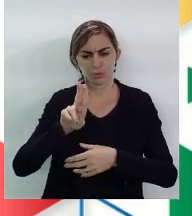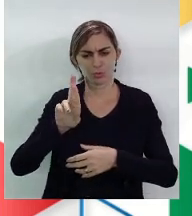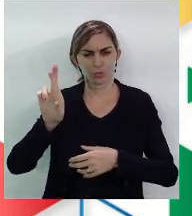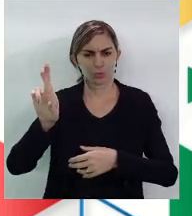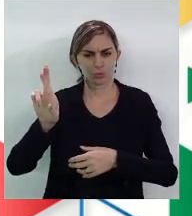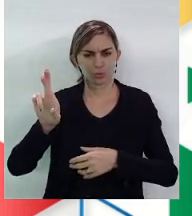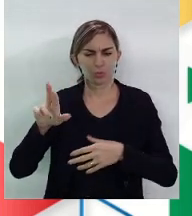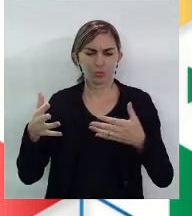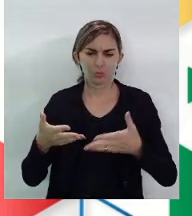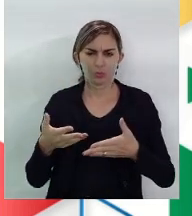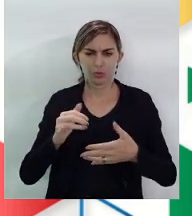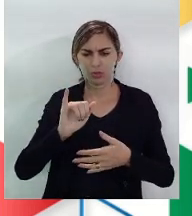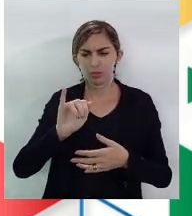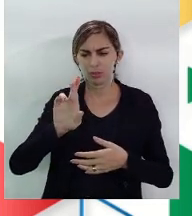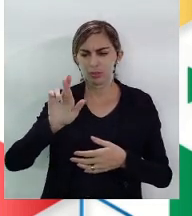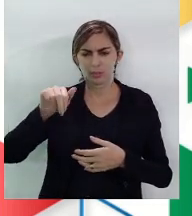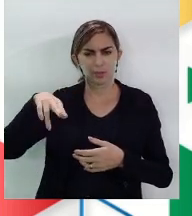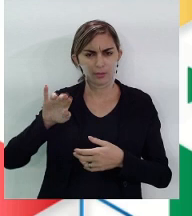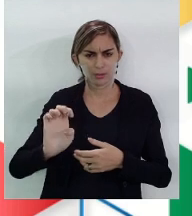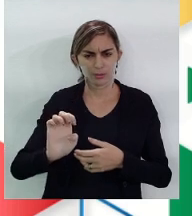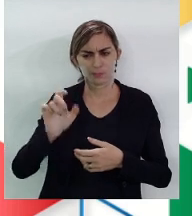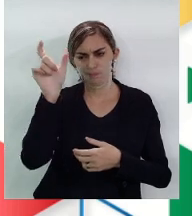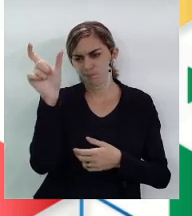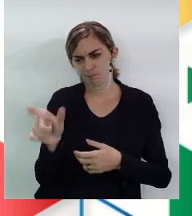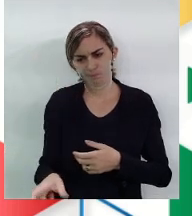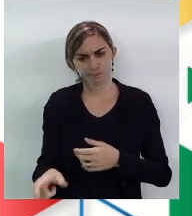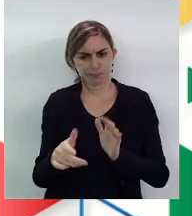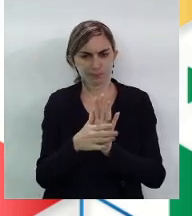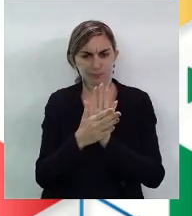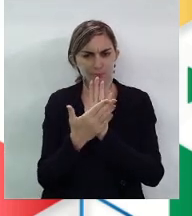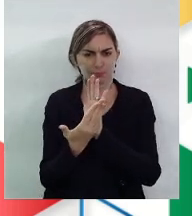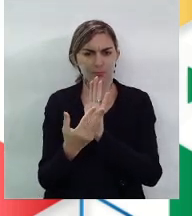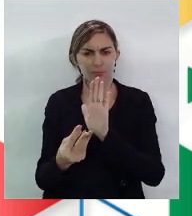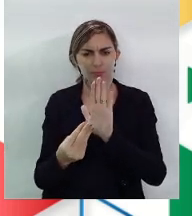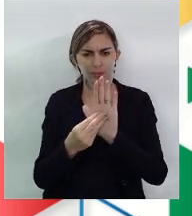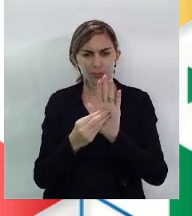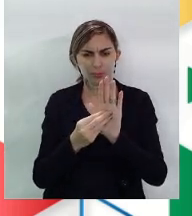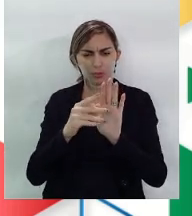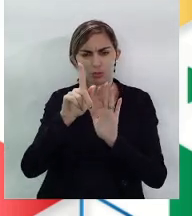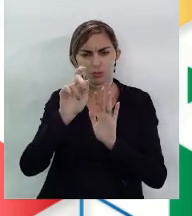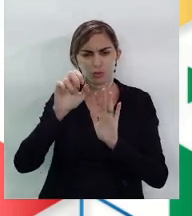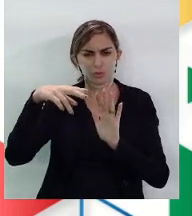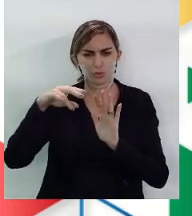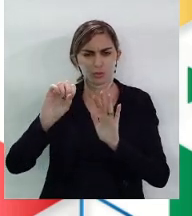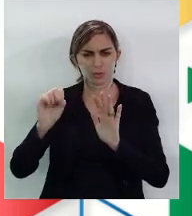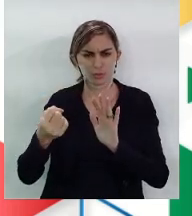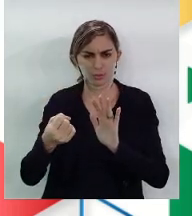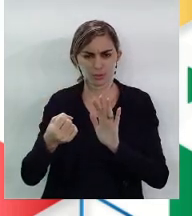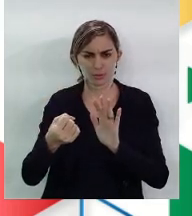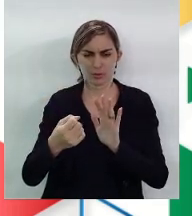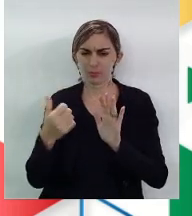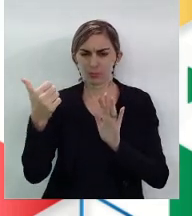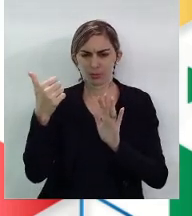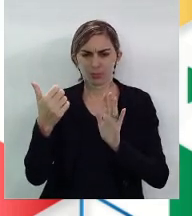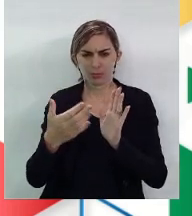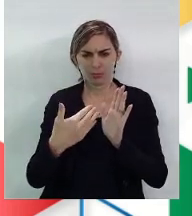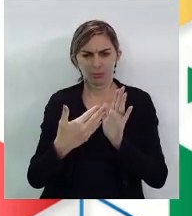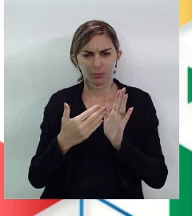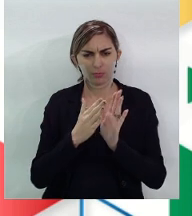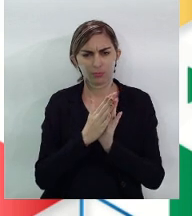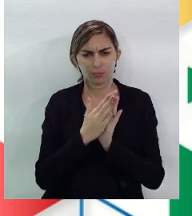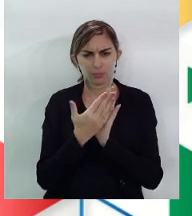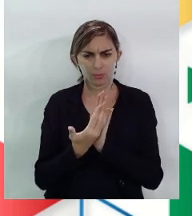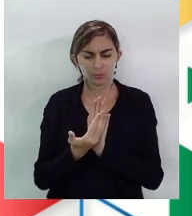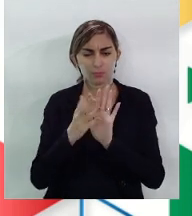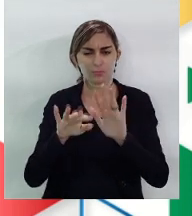menos hoje o Iraque. É um personagem bíblico citado no Gênesis, o primeiro livro da Bíblia, a partir